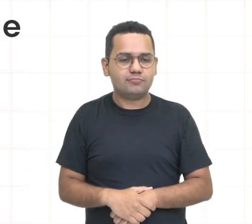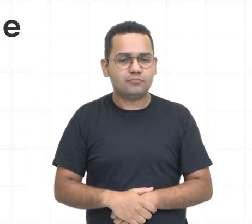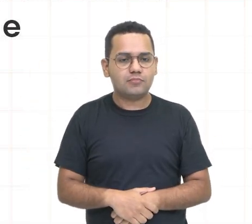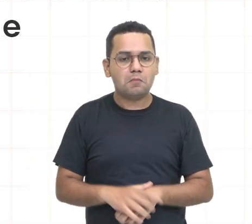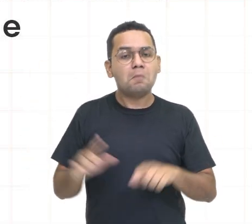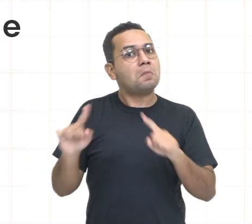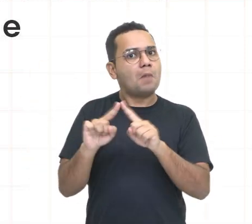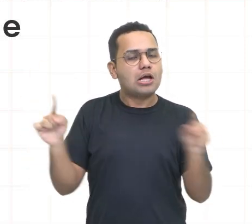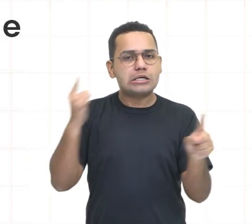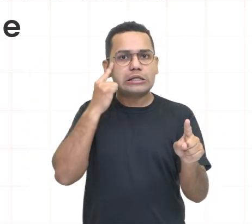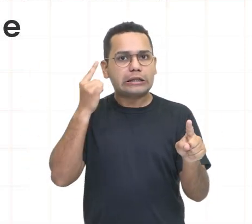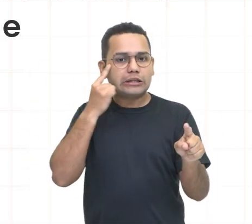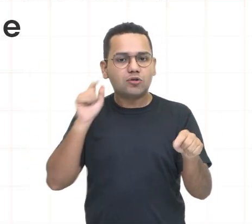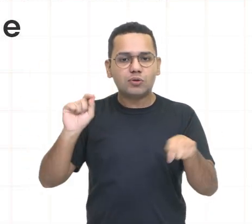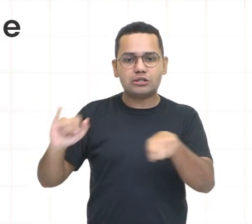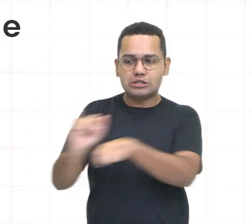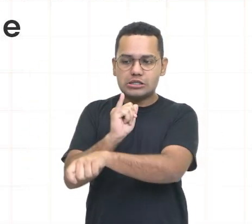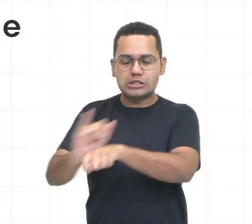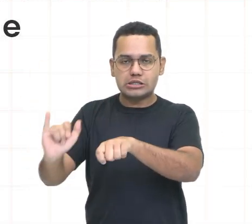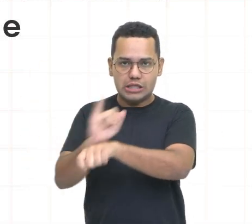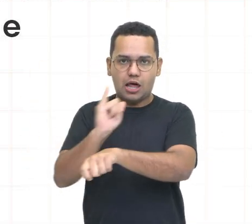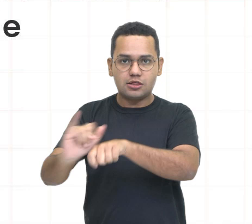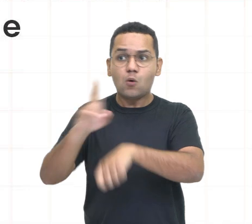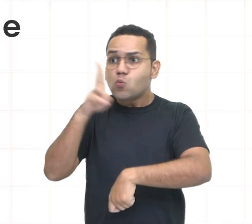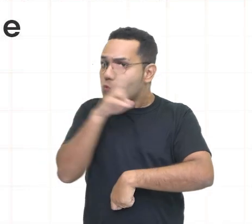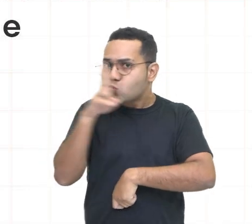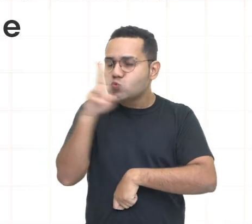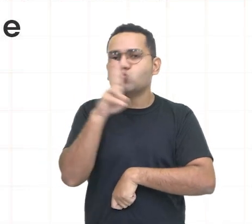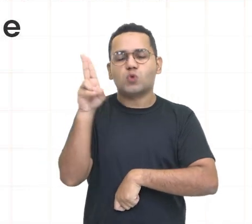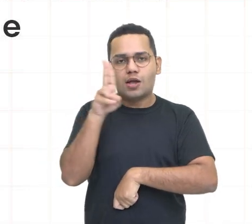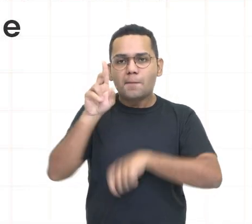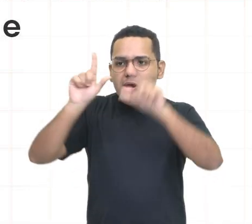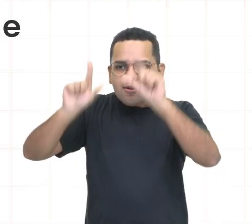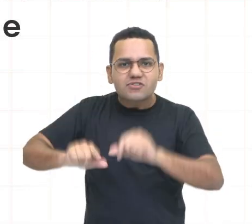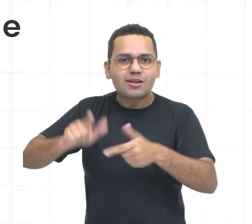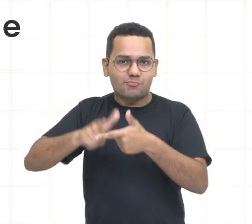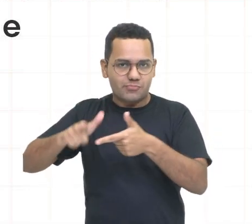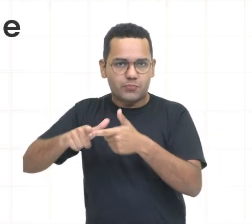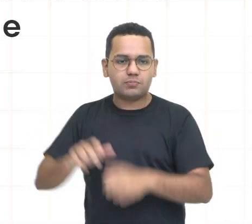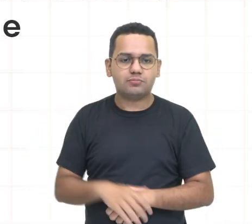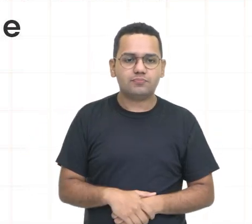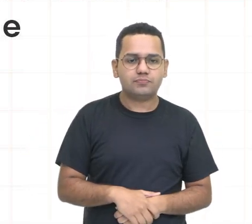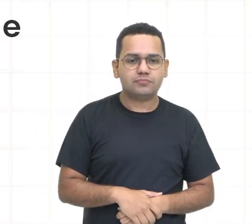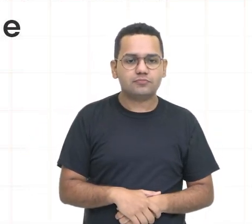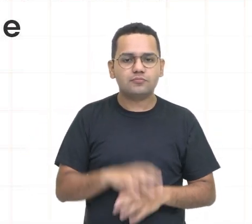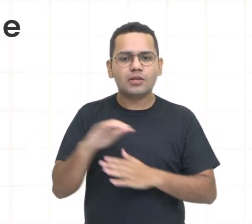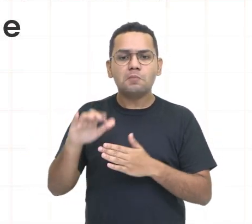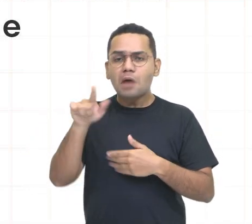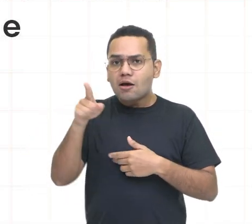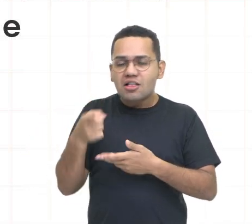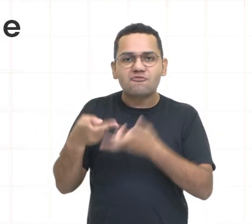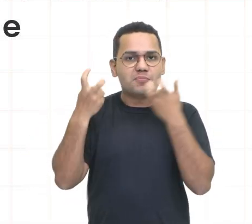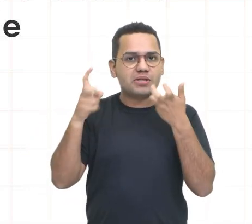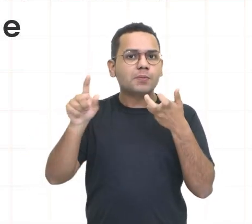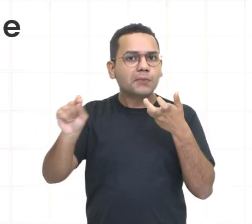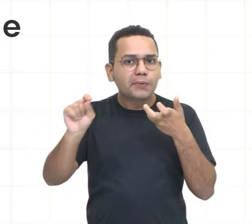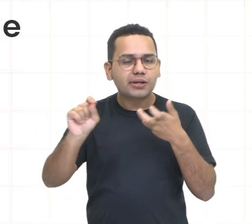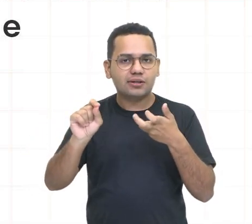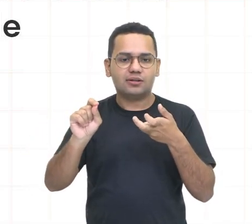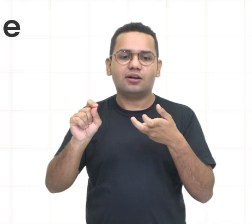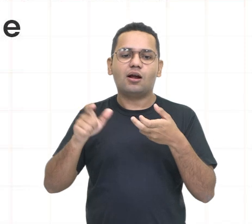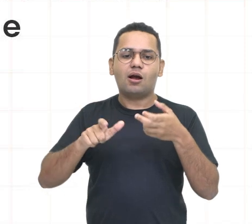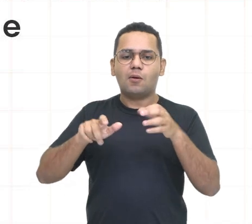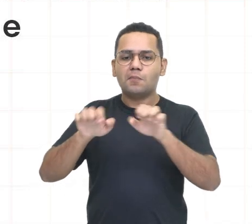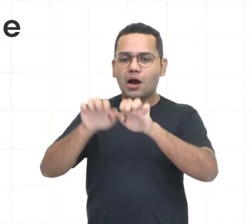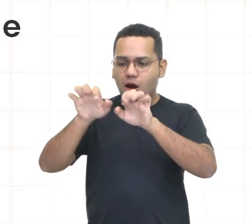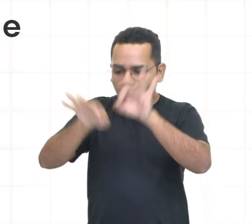para minimizar os efeitos, né, da crise. Mas ela destacou a necessidade de reformas